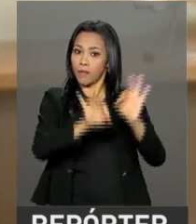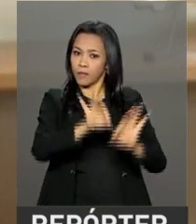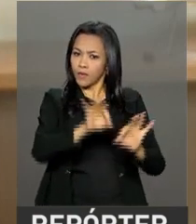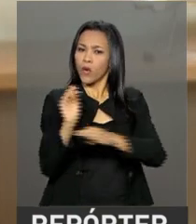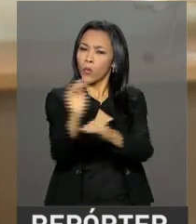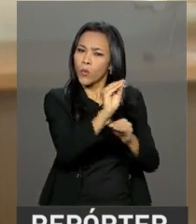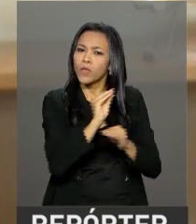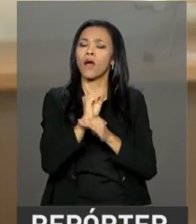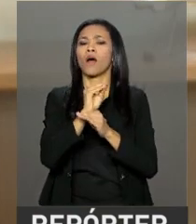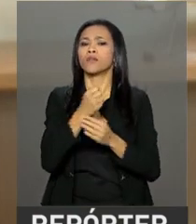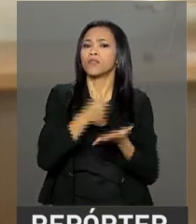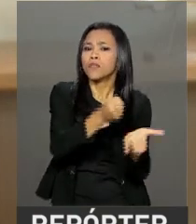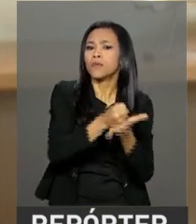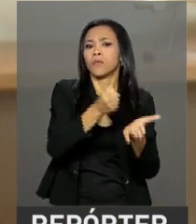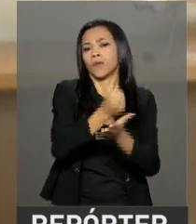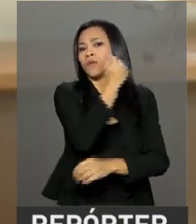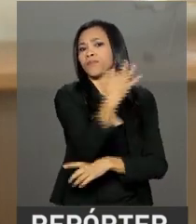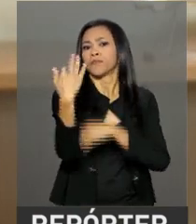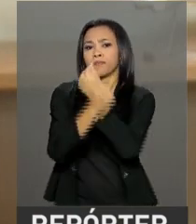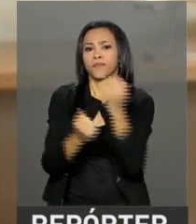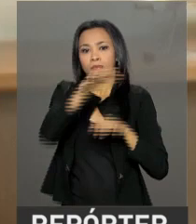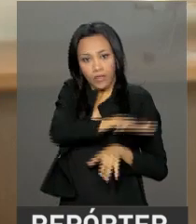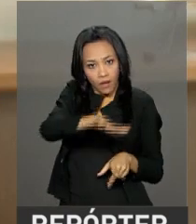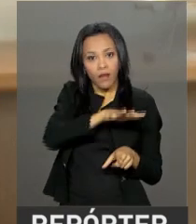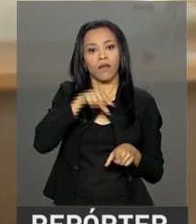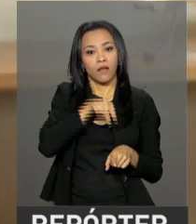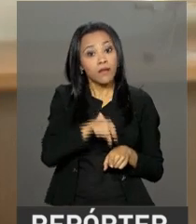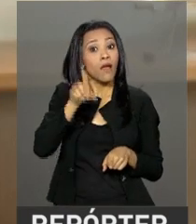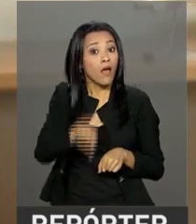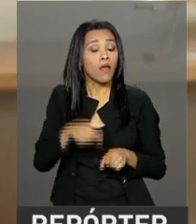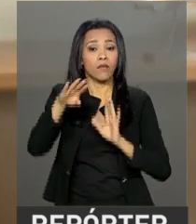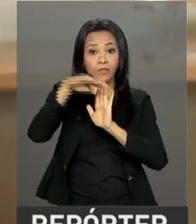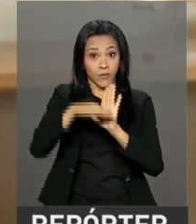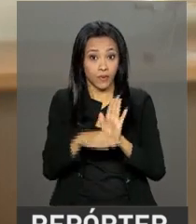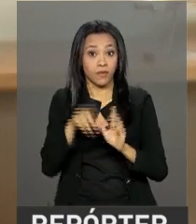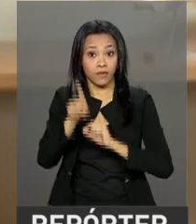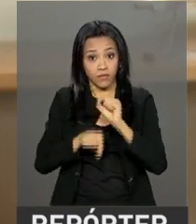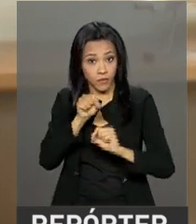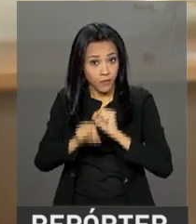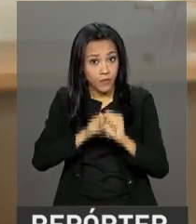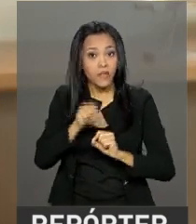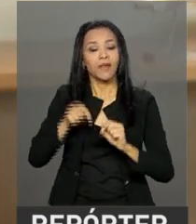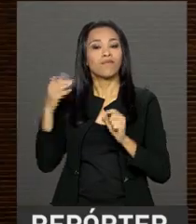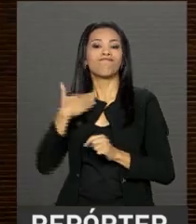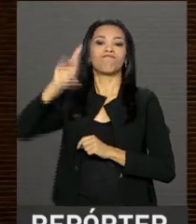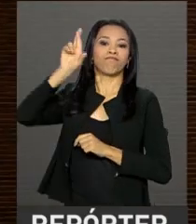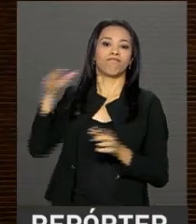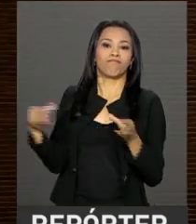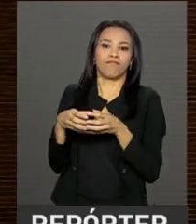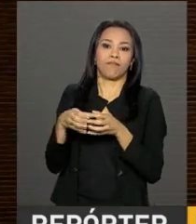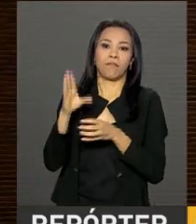conservação e desenvolvimento sustentável na Amazônia, que são programas financiados através do BNDES.